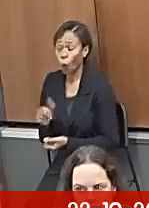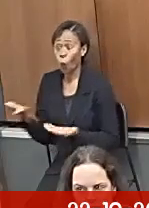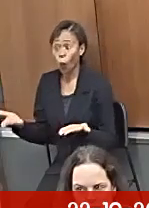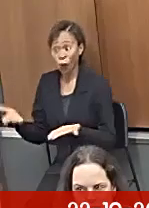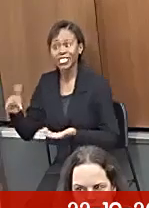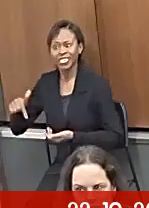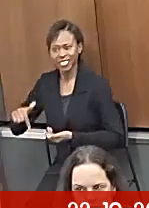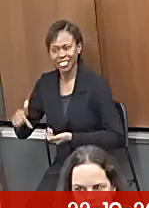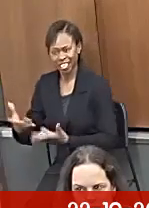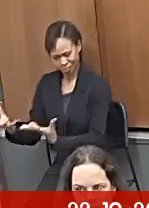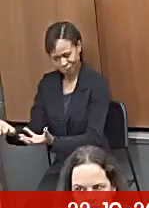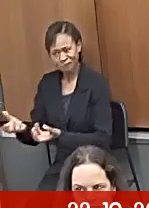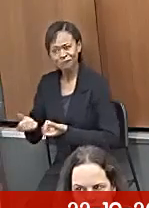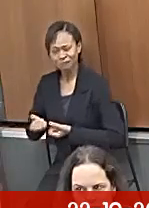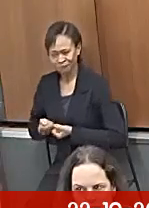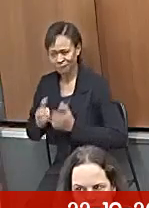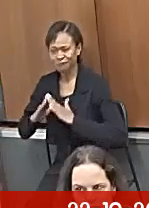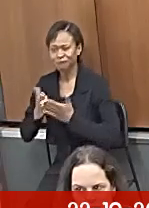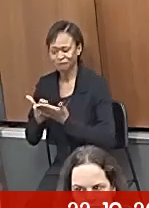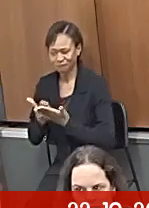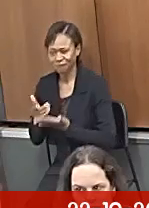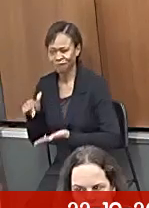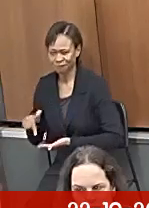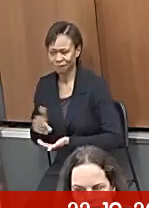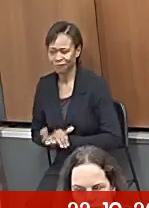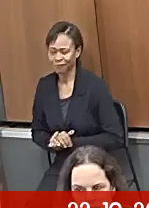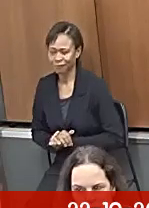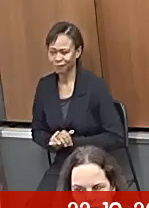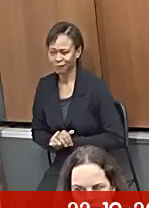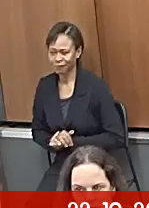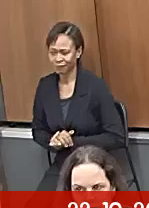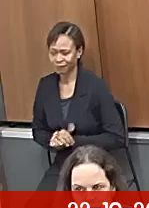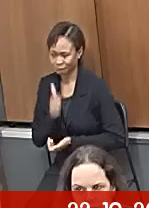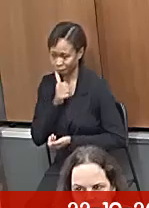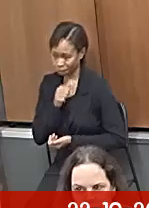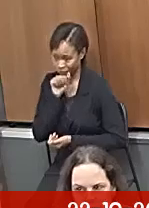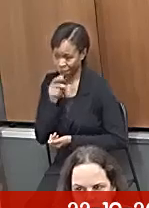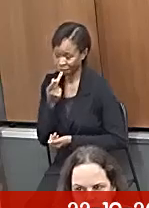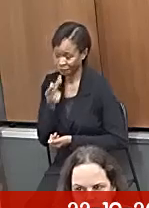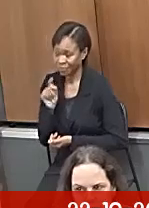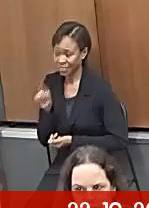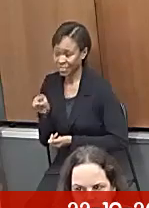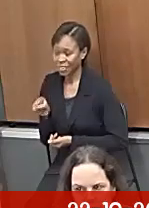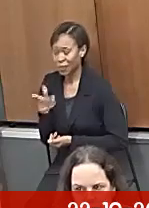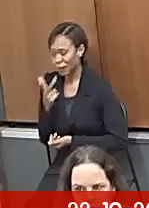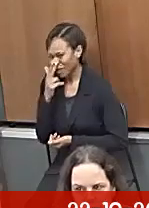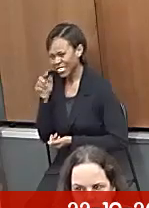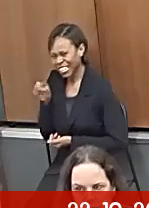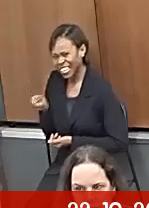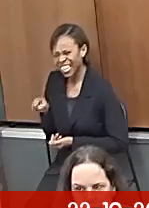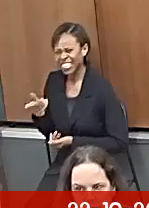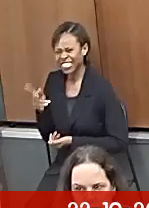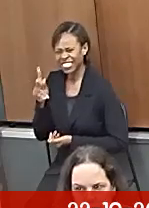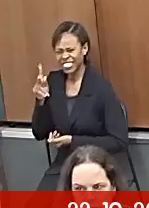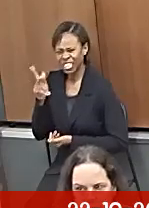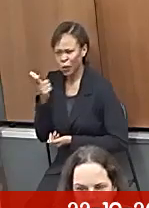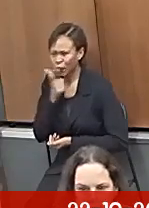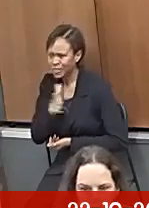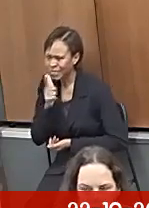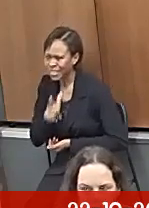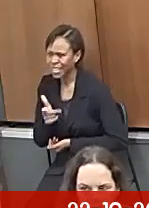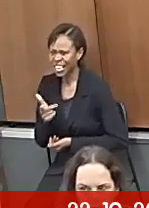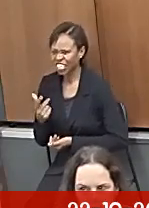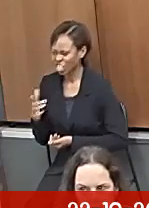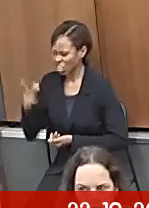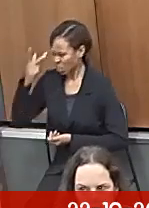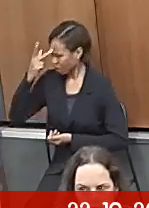que bem-vinda. Um ganho para todos. É como se ela já não dependesse só de mim, né, para estar no mundo. Ela consegue se